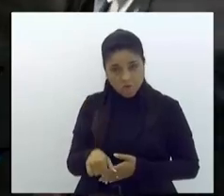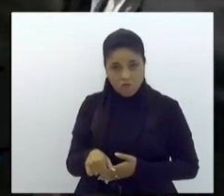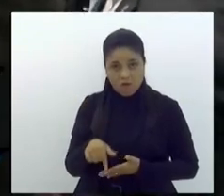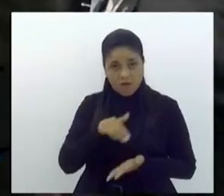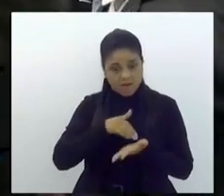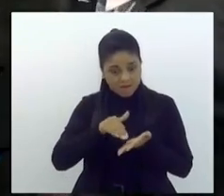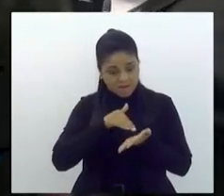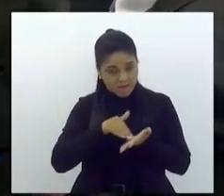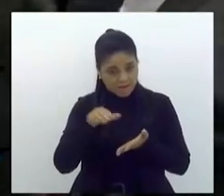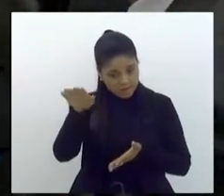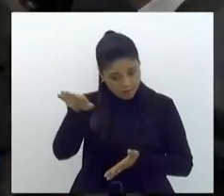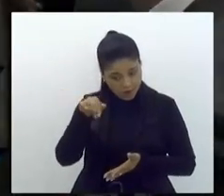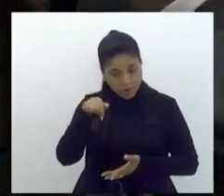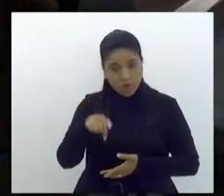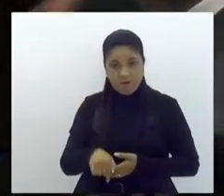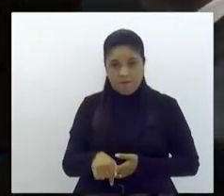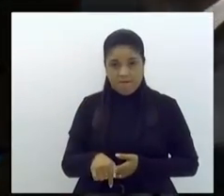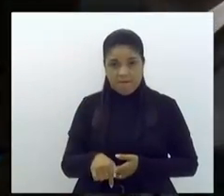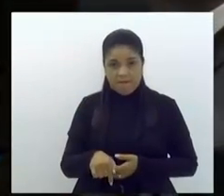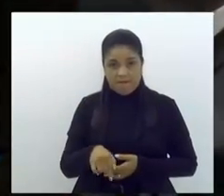e ela disse